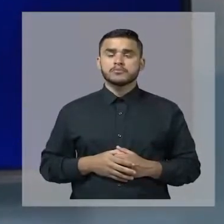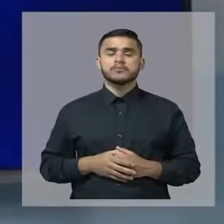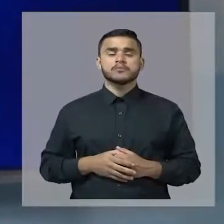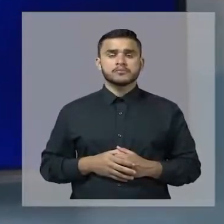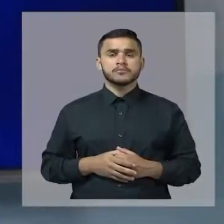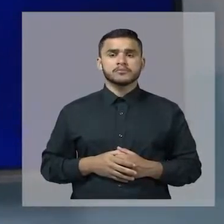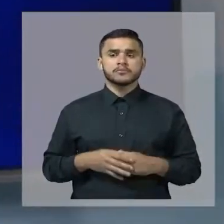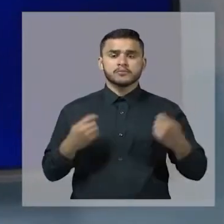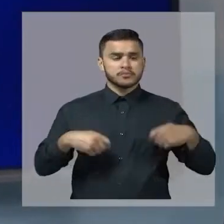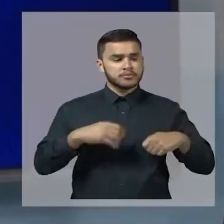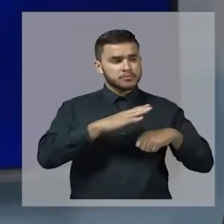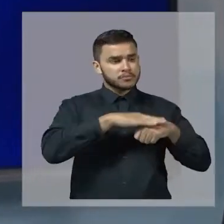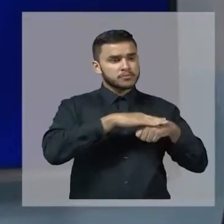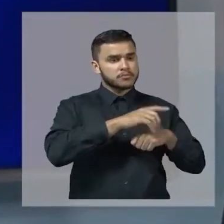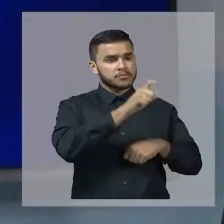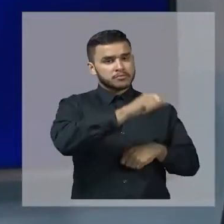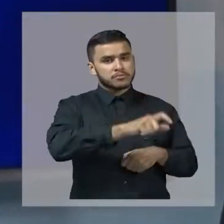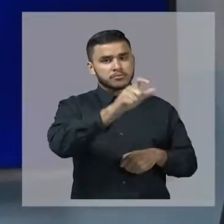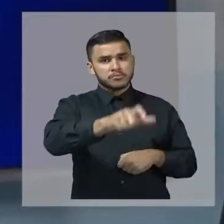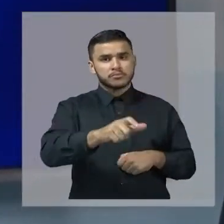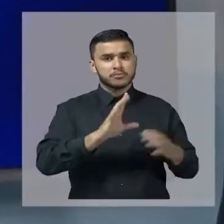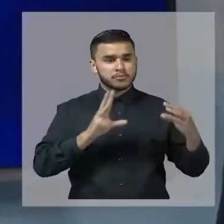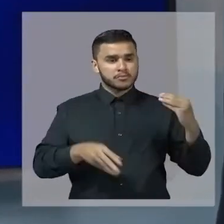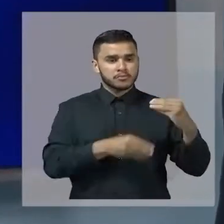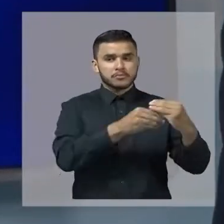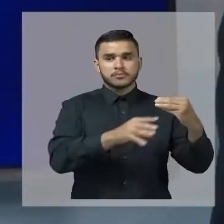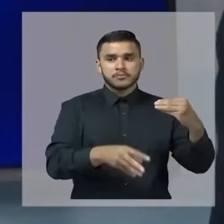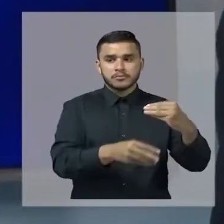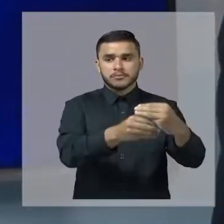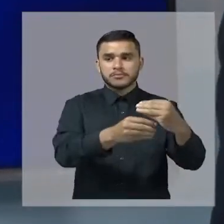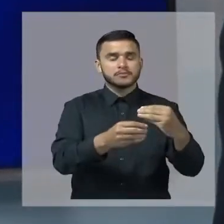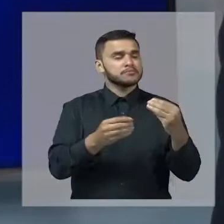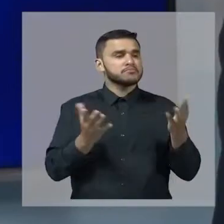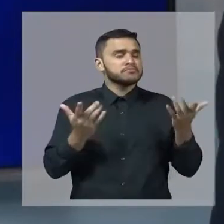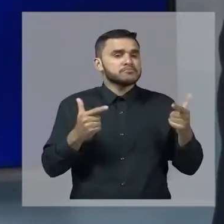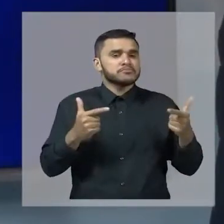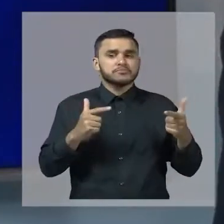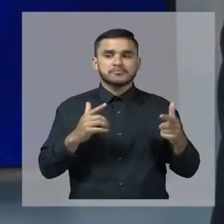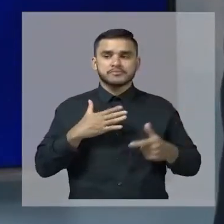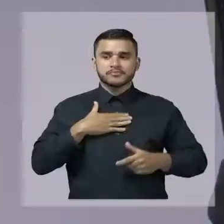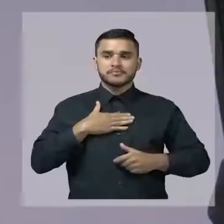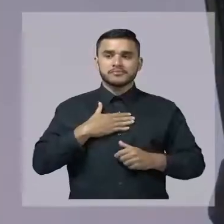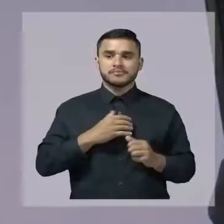que os mestres falaram, não tem mais o que acrescentar.